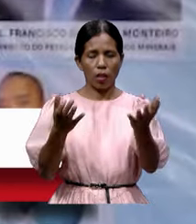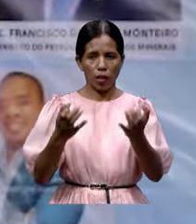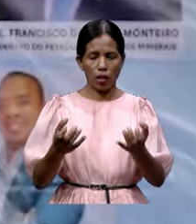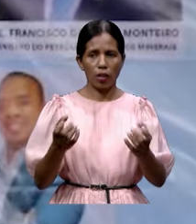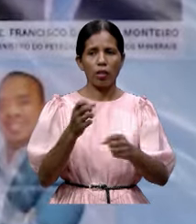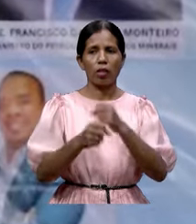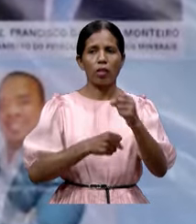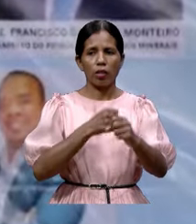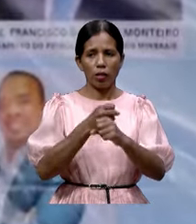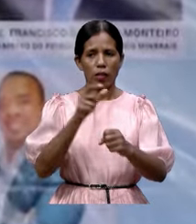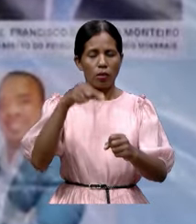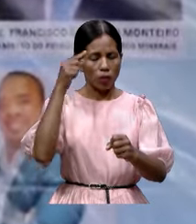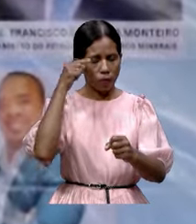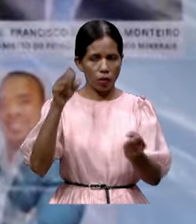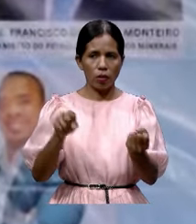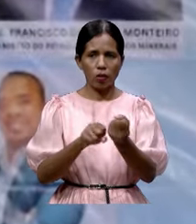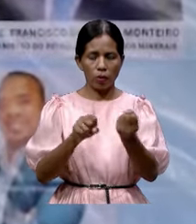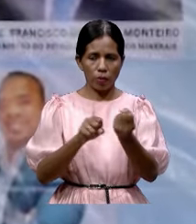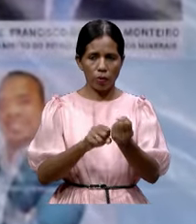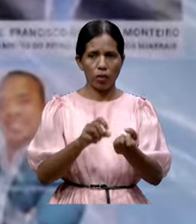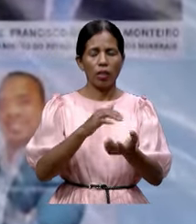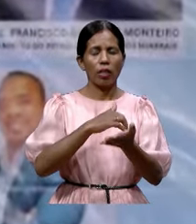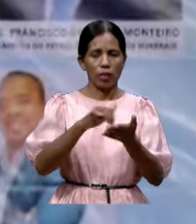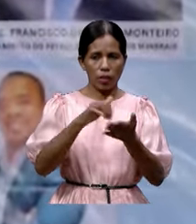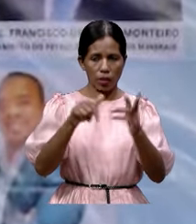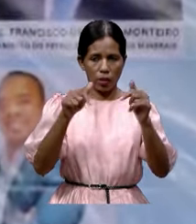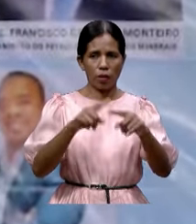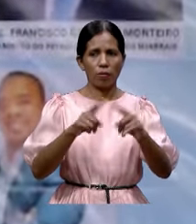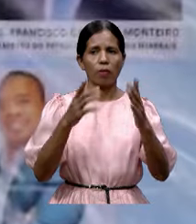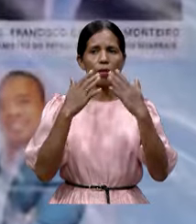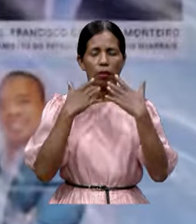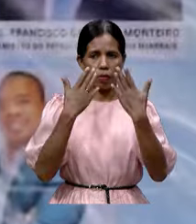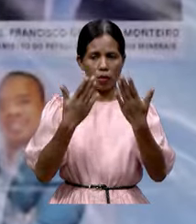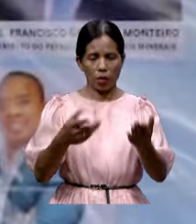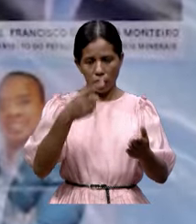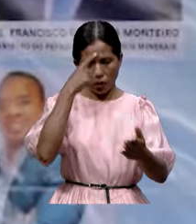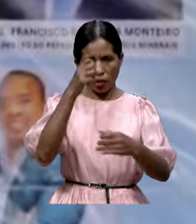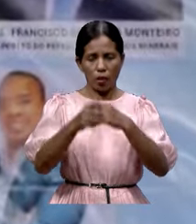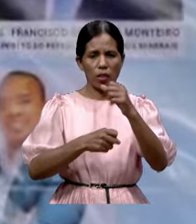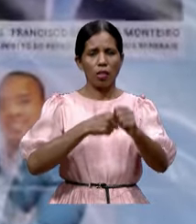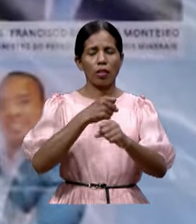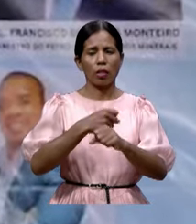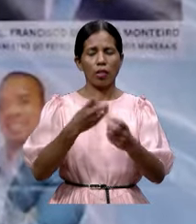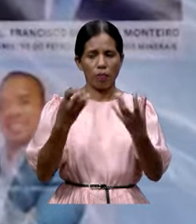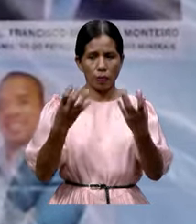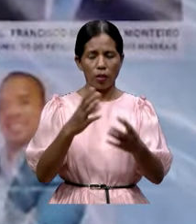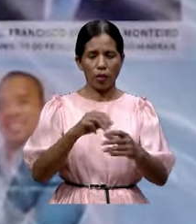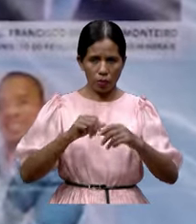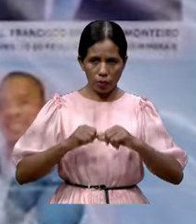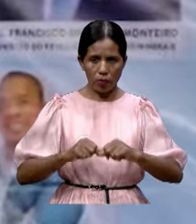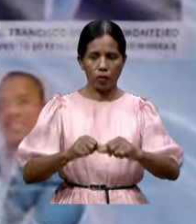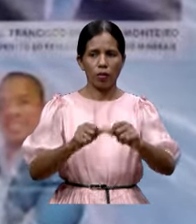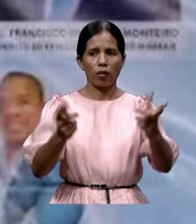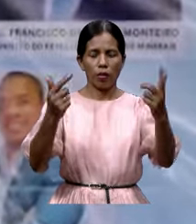tinambar, congratula para esta licença René, mas bem, agradece também e a Tinambara continua